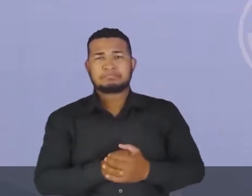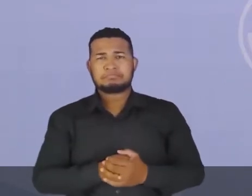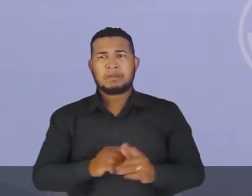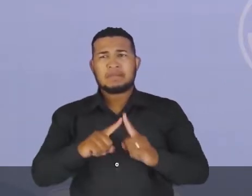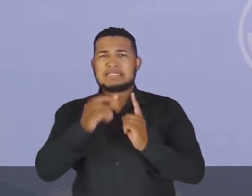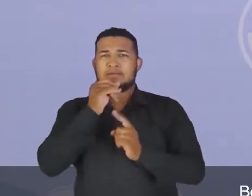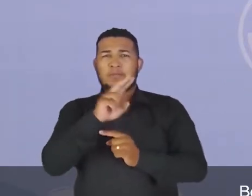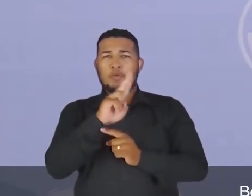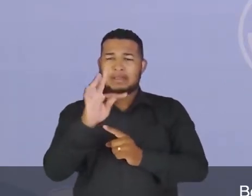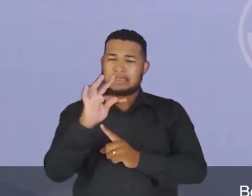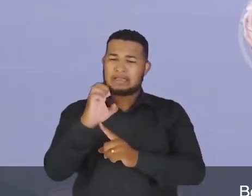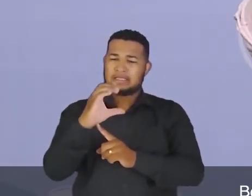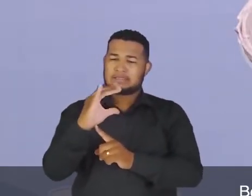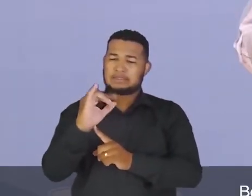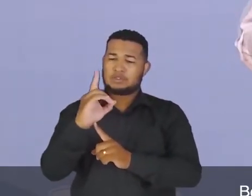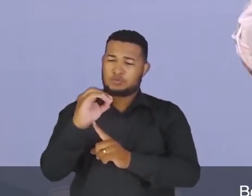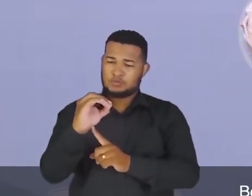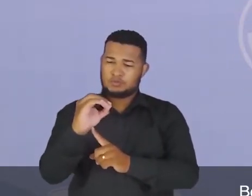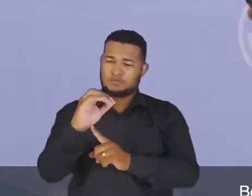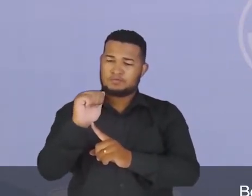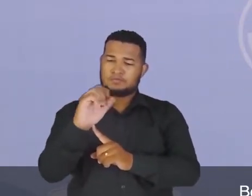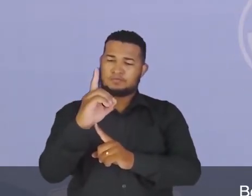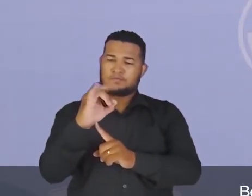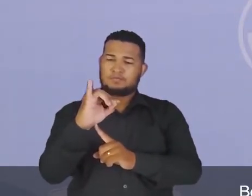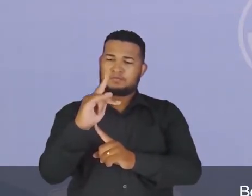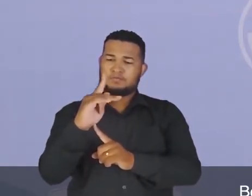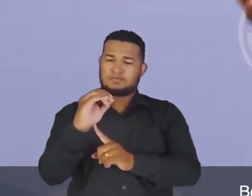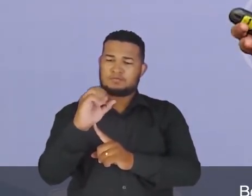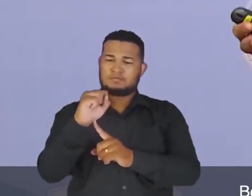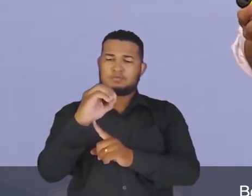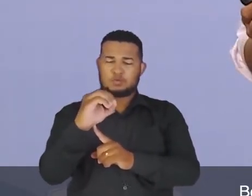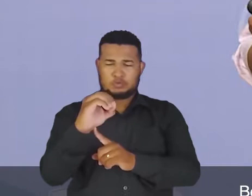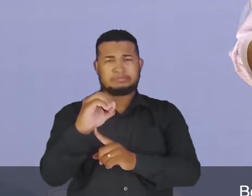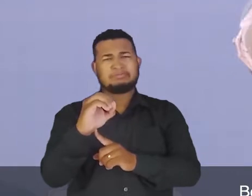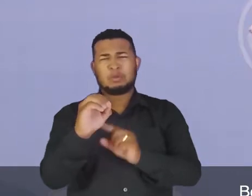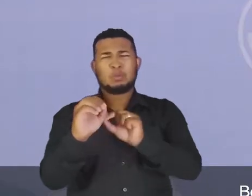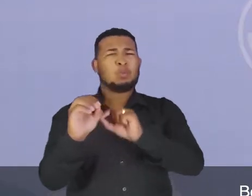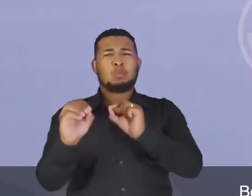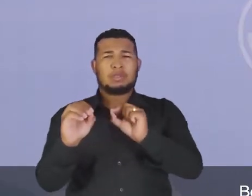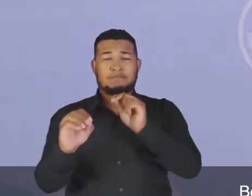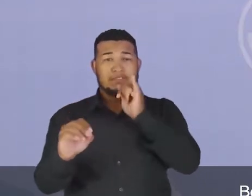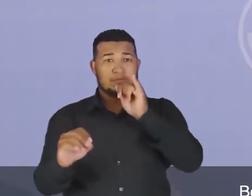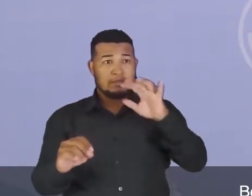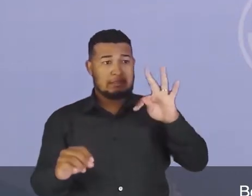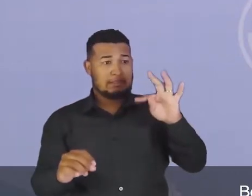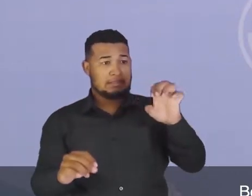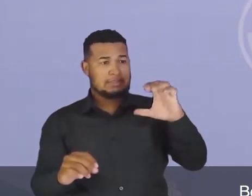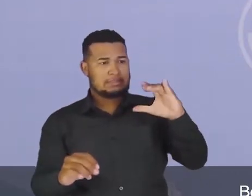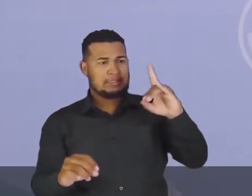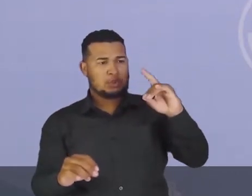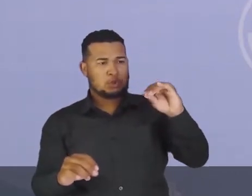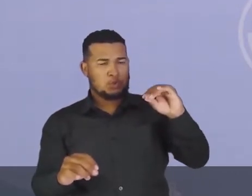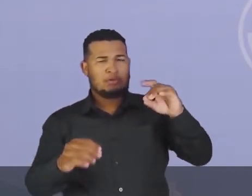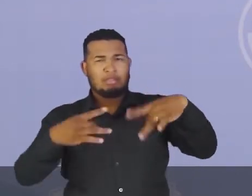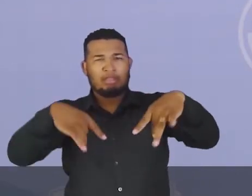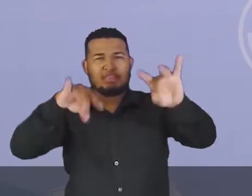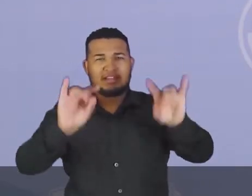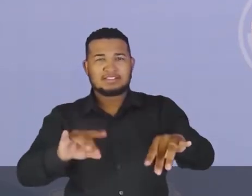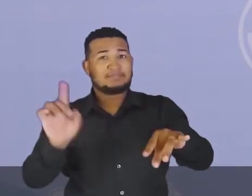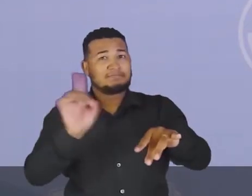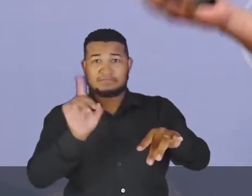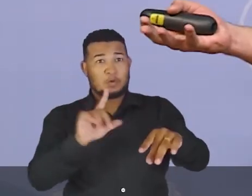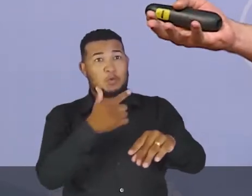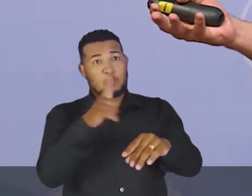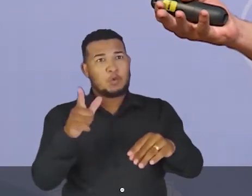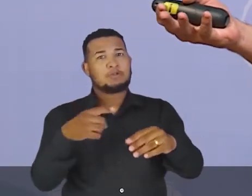é o tecido adiposo? Bem, um tecido, para você que não sabe, um tecido é um conjunto de células que possui uma